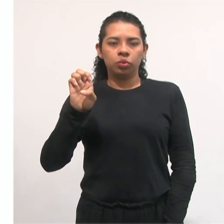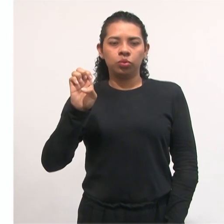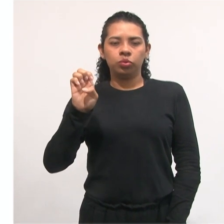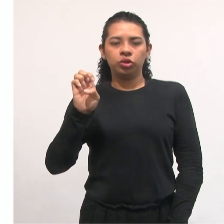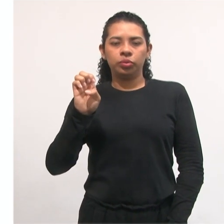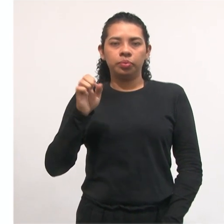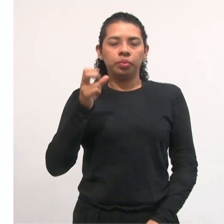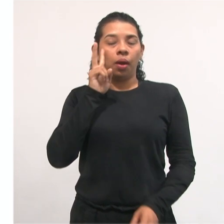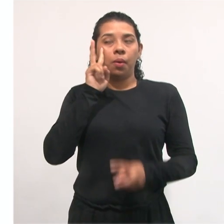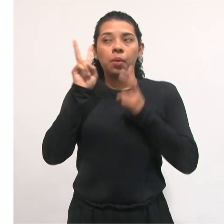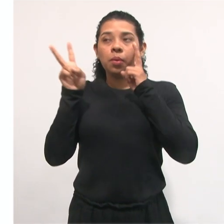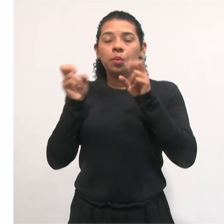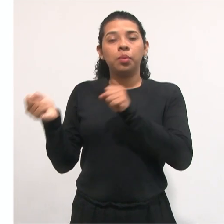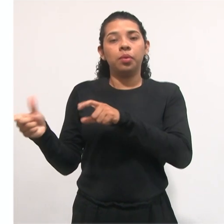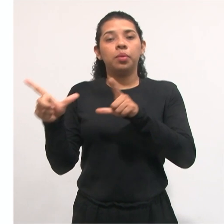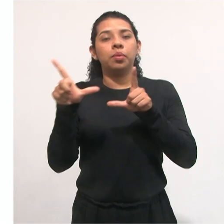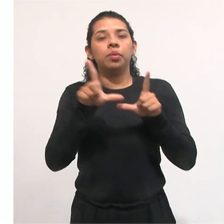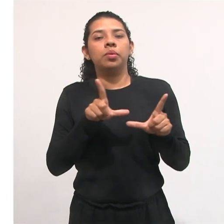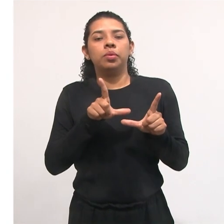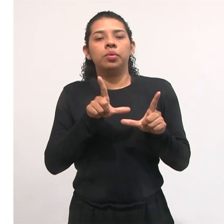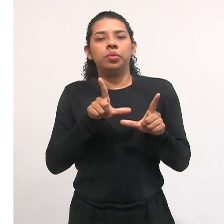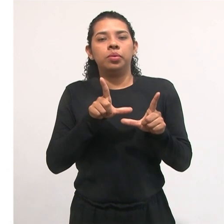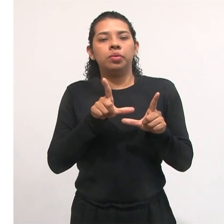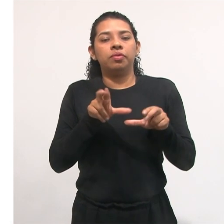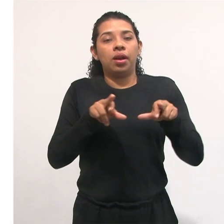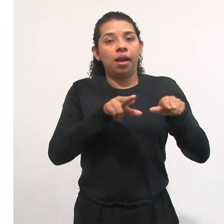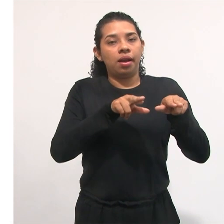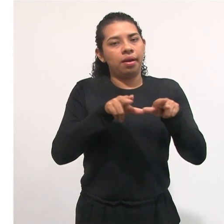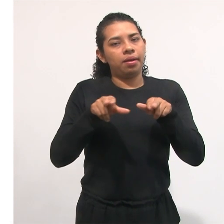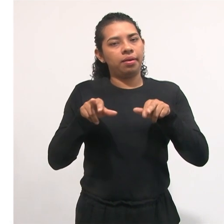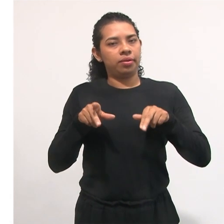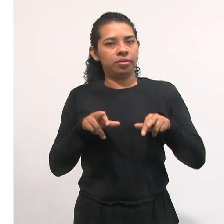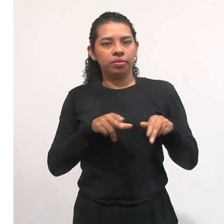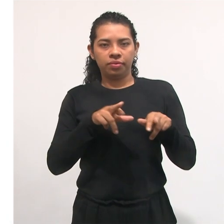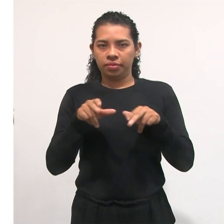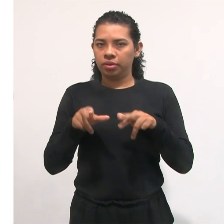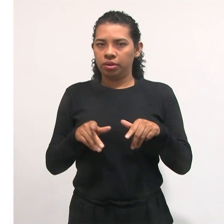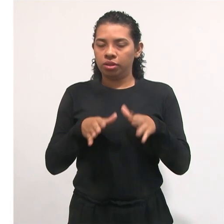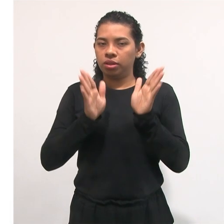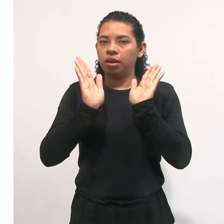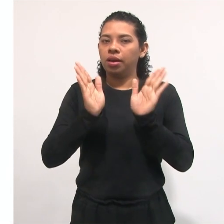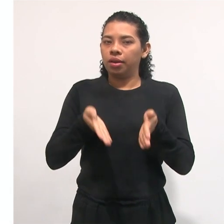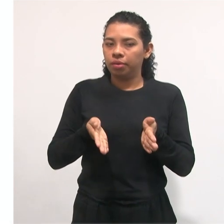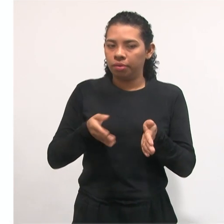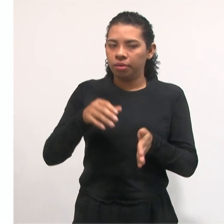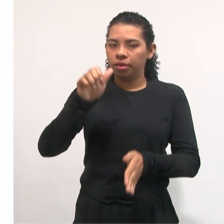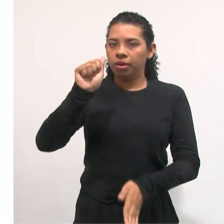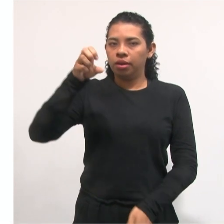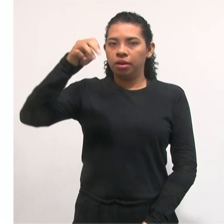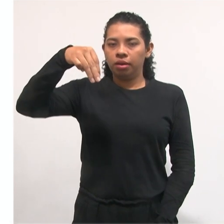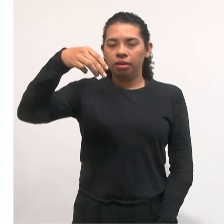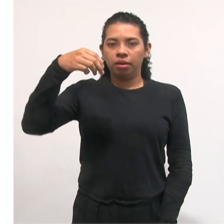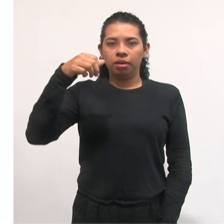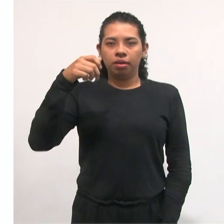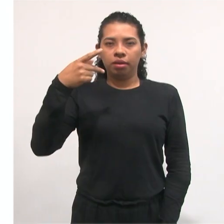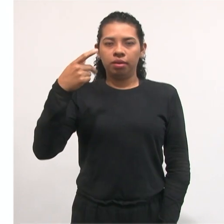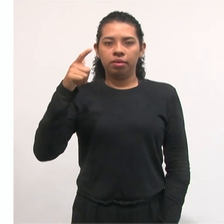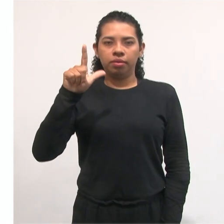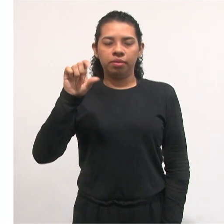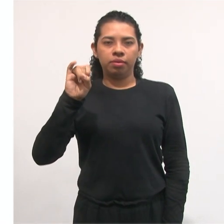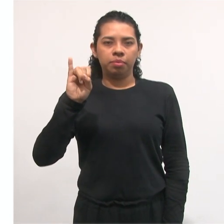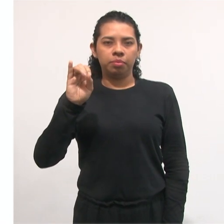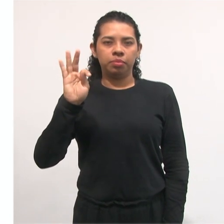agora, observe anteriormente aqui no slide, ó, amplitude total da distribuição. E agora aqui a gente tem a